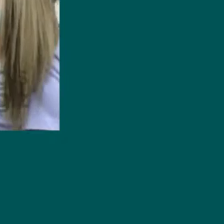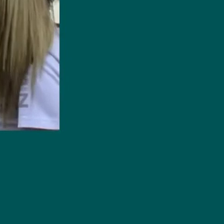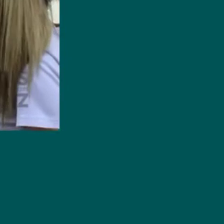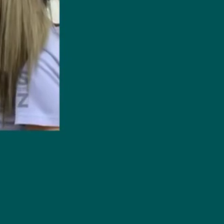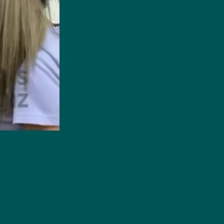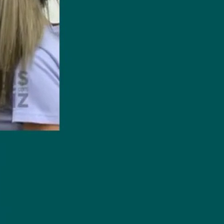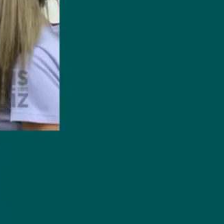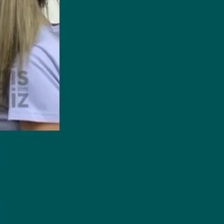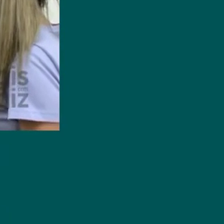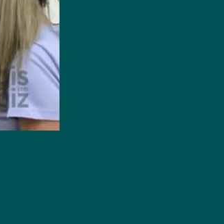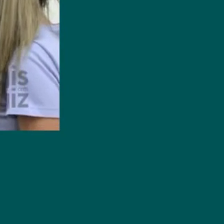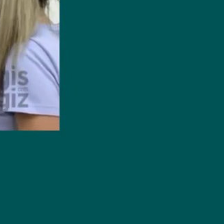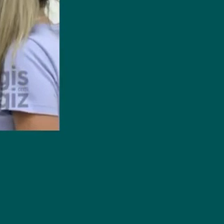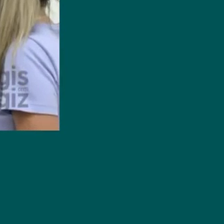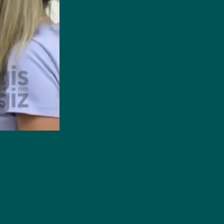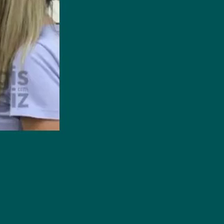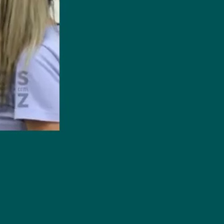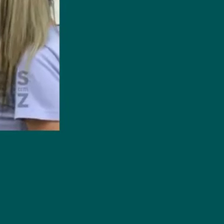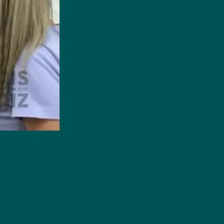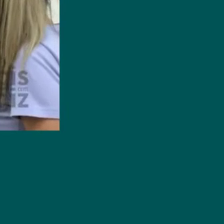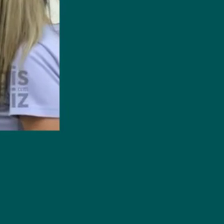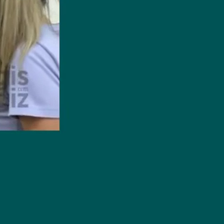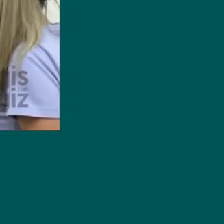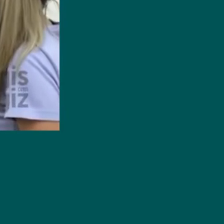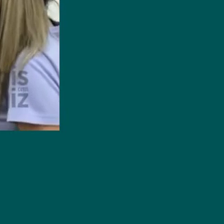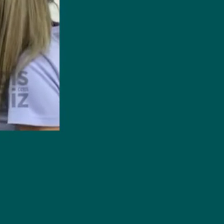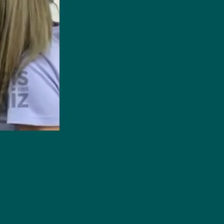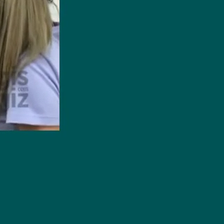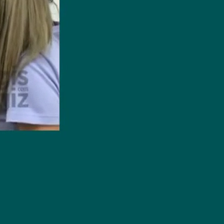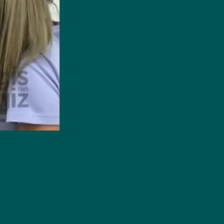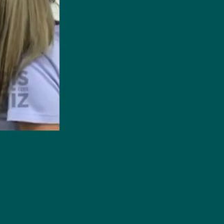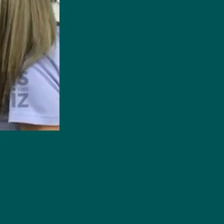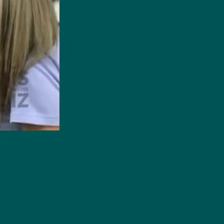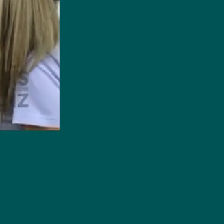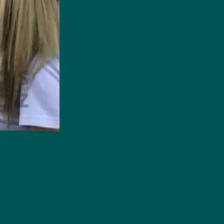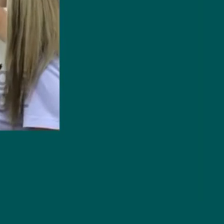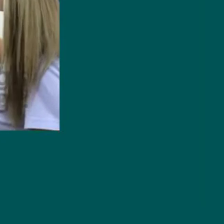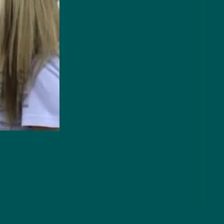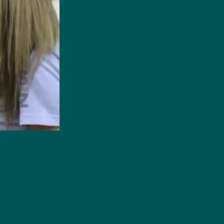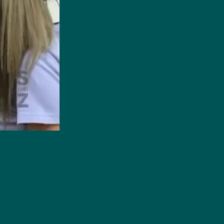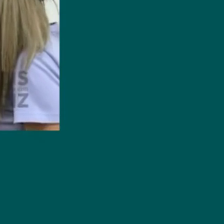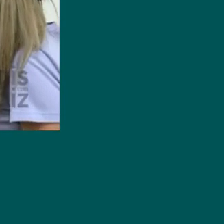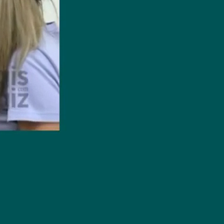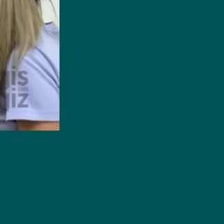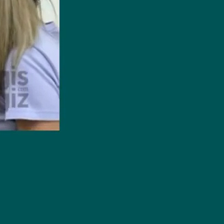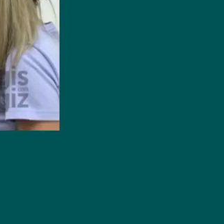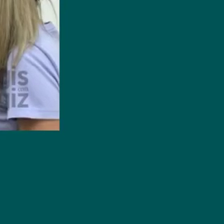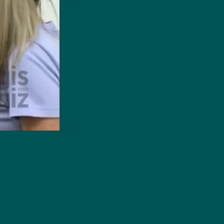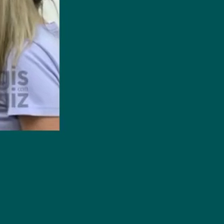vezes 4, 28, 33. Aí, 3 vezes 8, 24, vai 2, 3 vezes 4, 12,